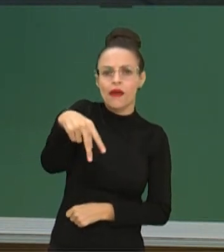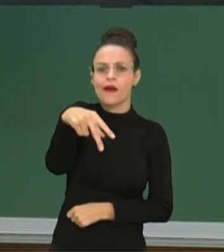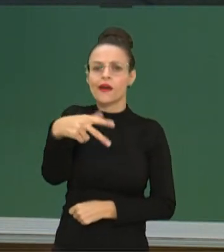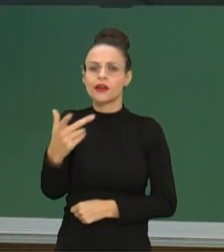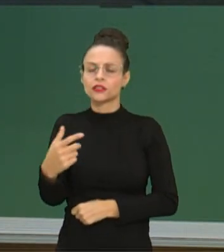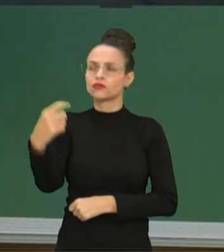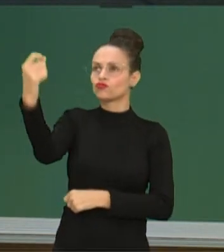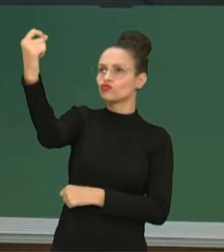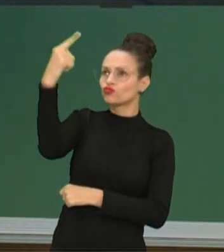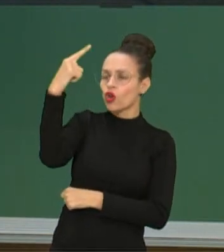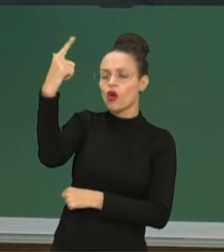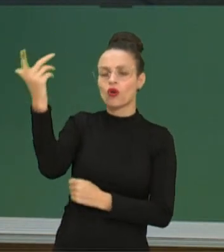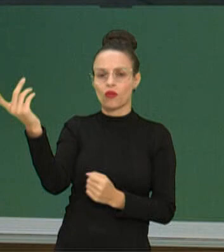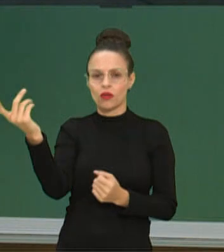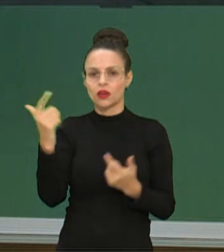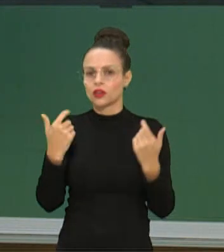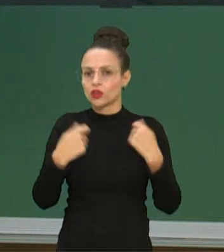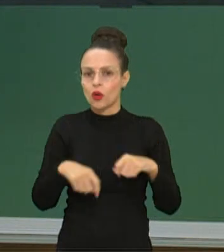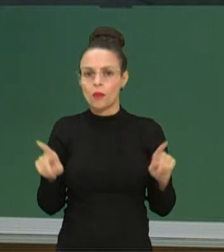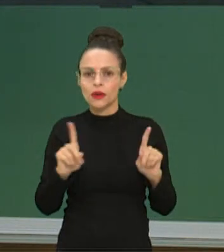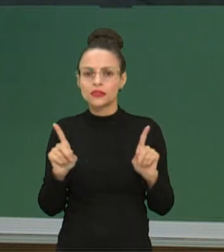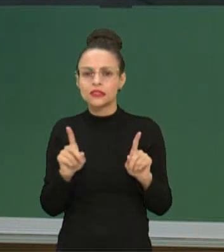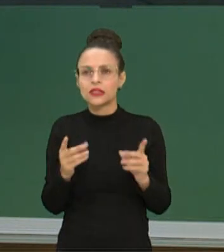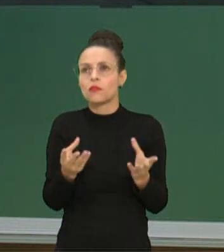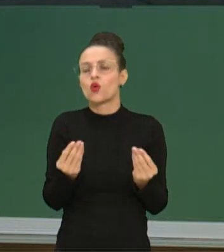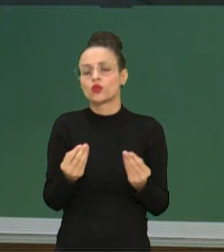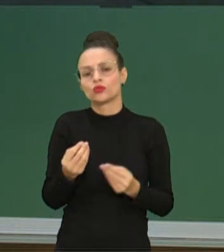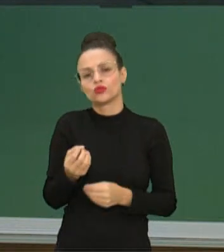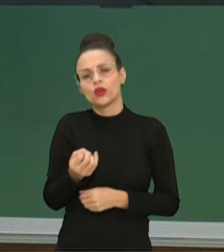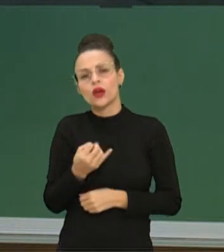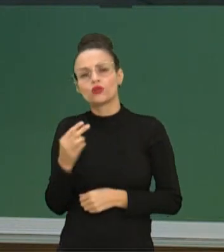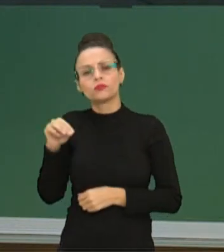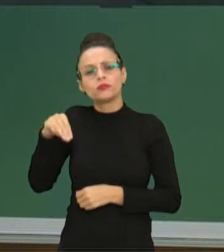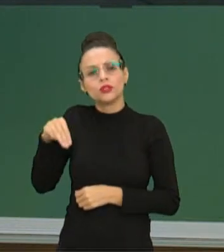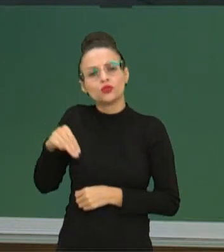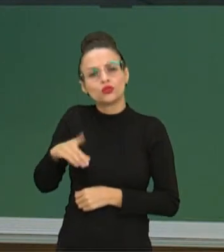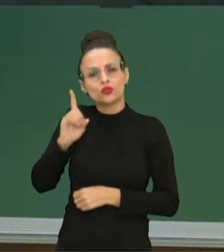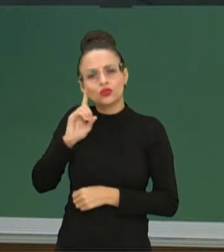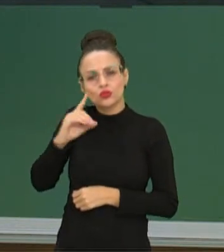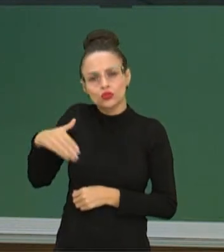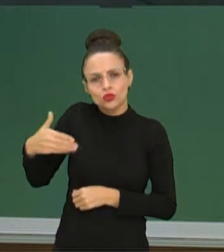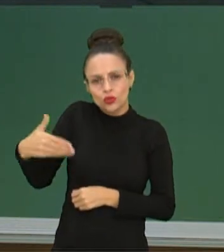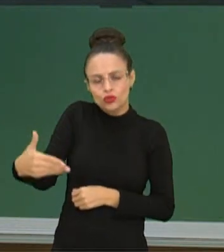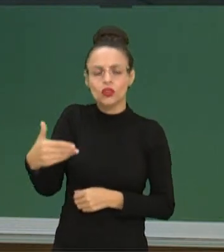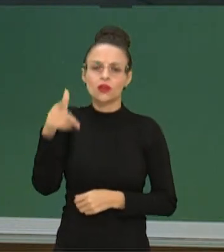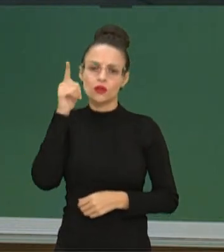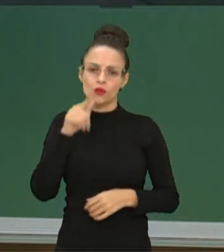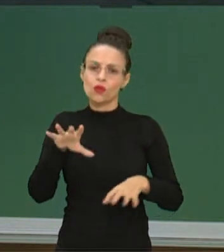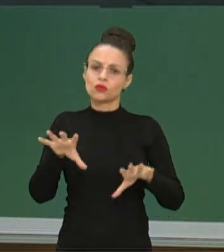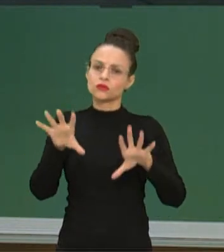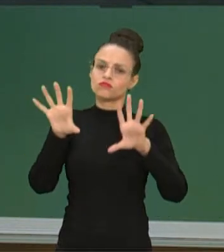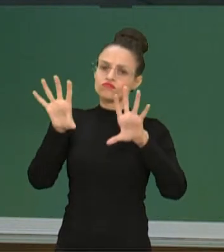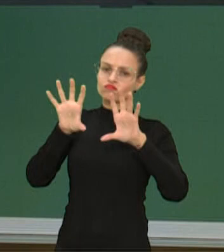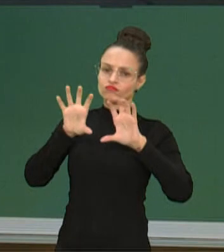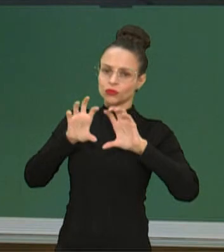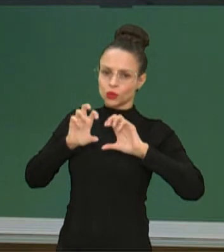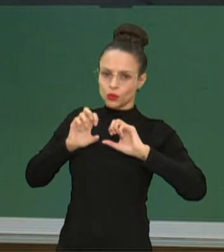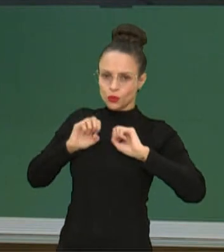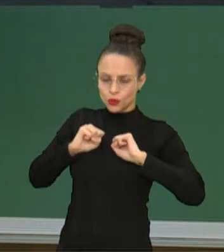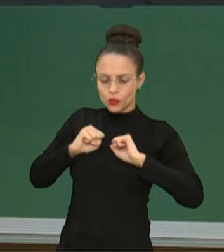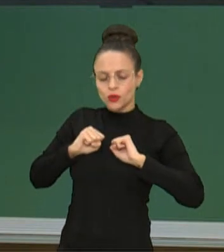ficar um pouquinho no sol. E não precisa muito, são alguns minutos diários, tá? para que a gente consiga ter as